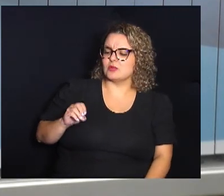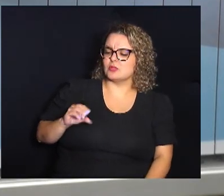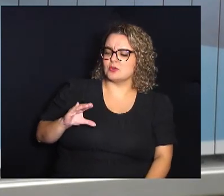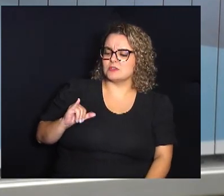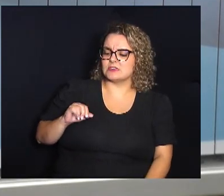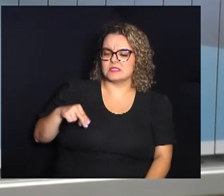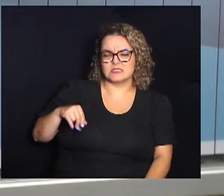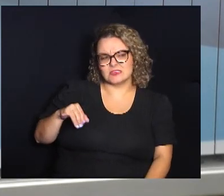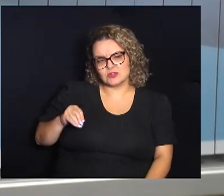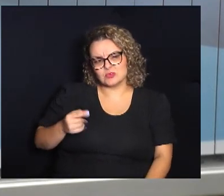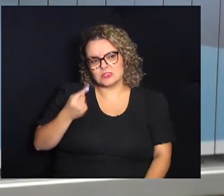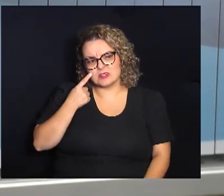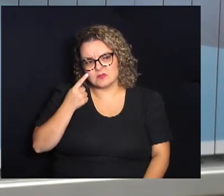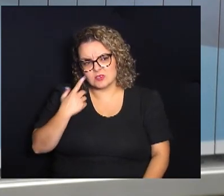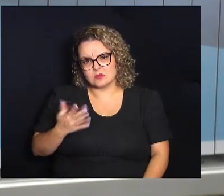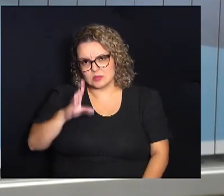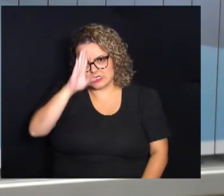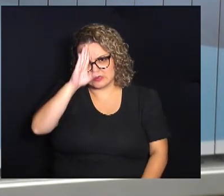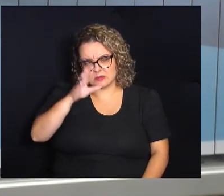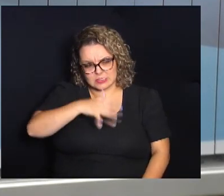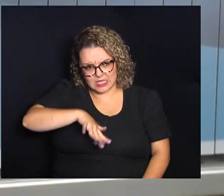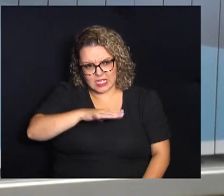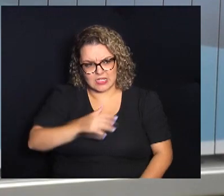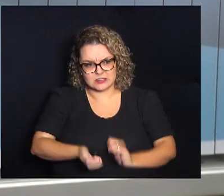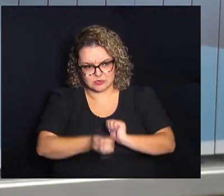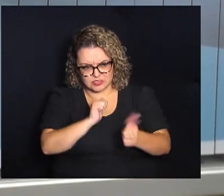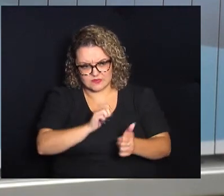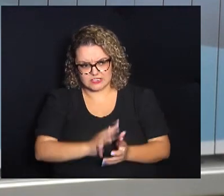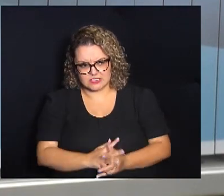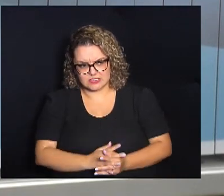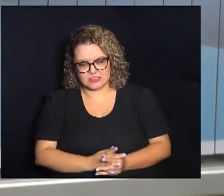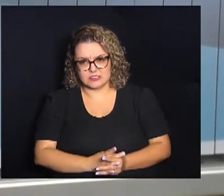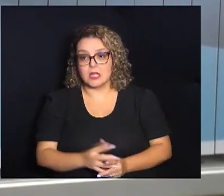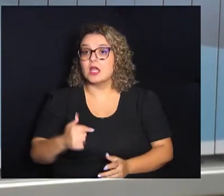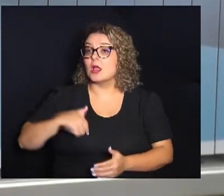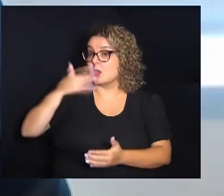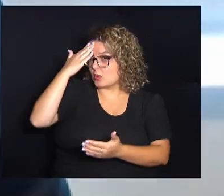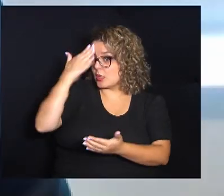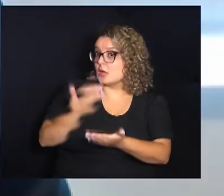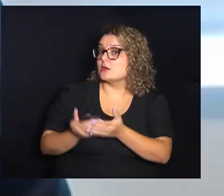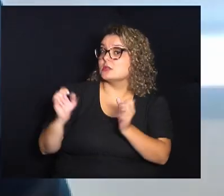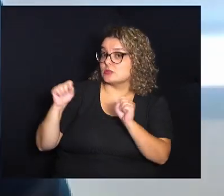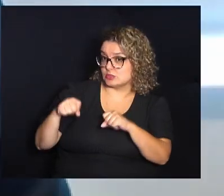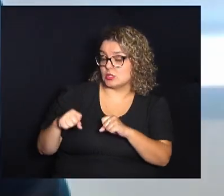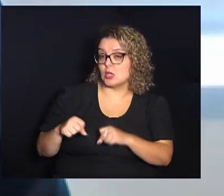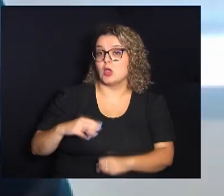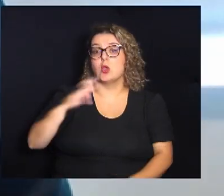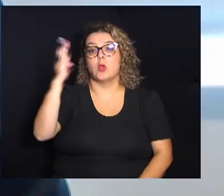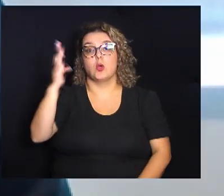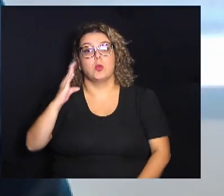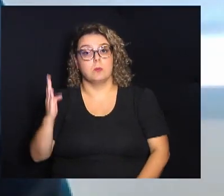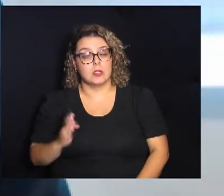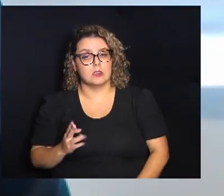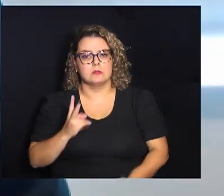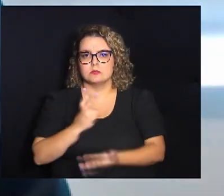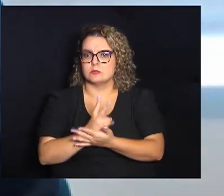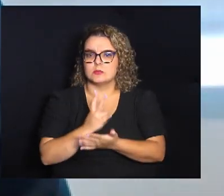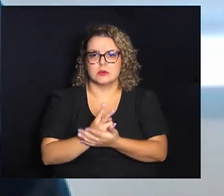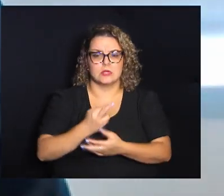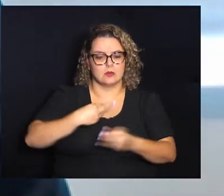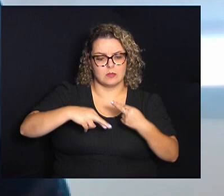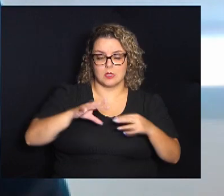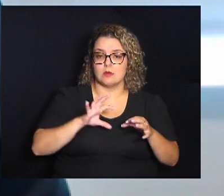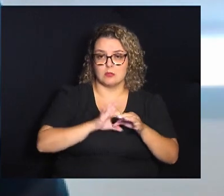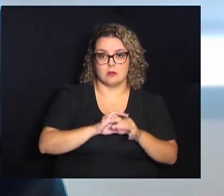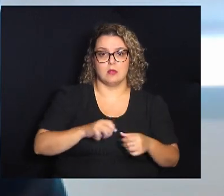assistido, principalmente no mundo esportivo? Eu acredito que sim. O brasileiro ele sempre foi vinculado a apostas.